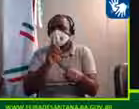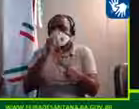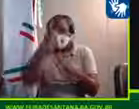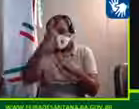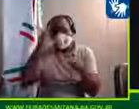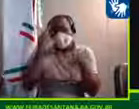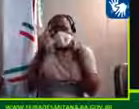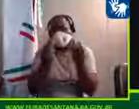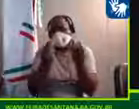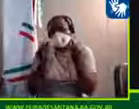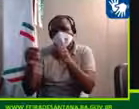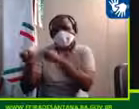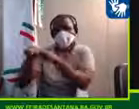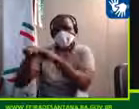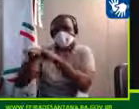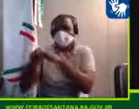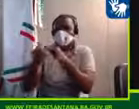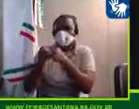as aglomerações, né?